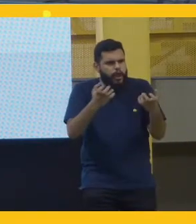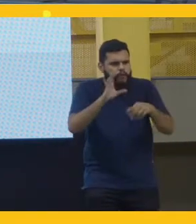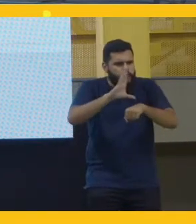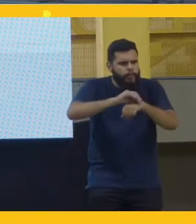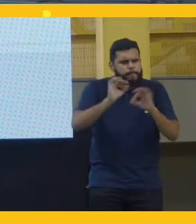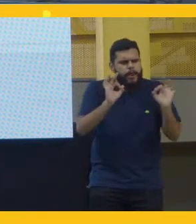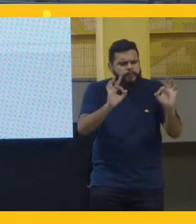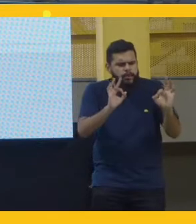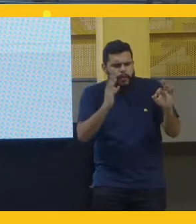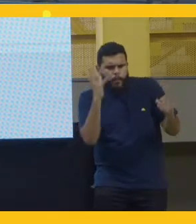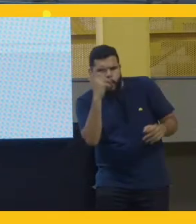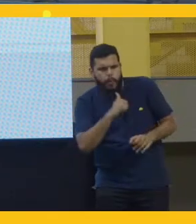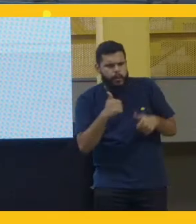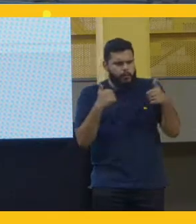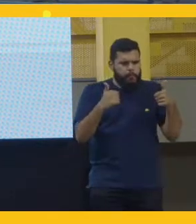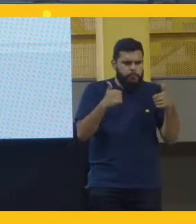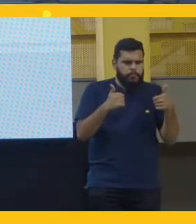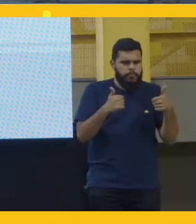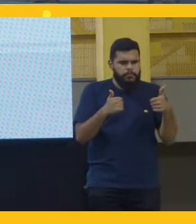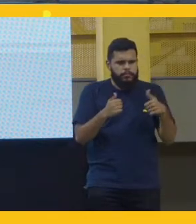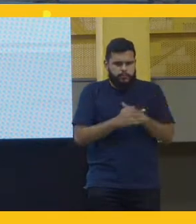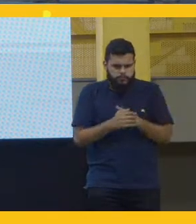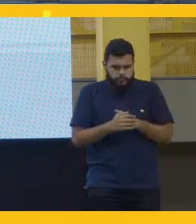quê? Não é não?